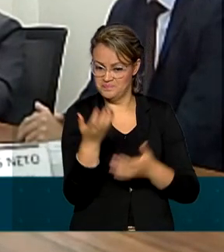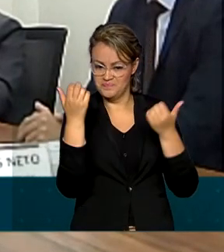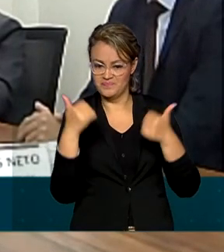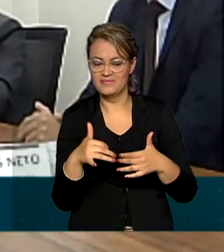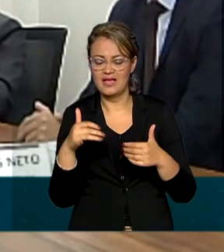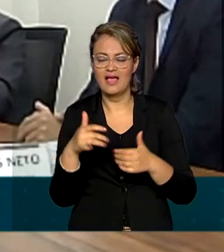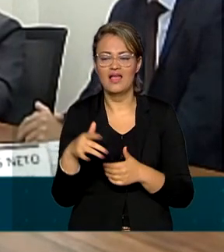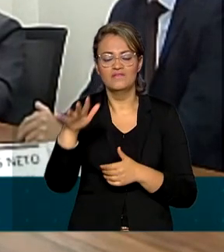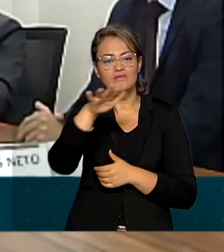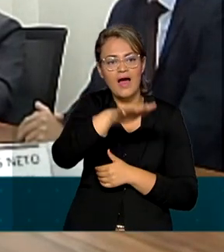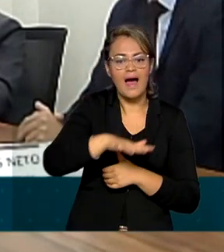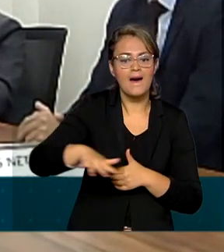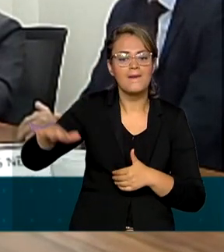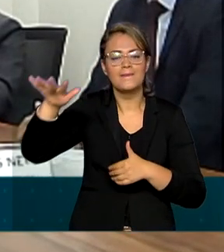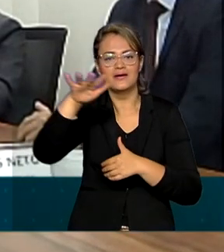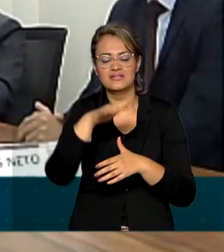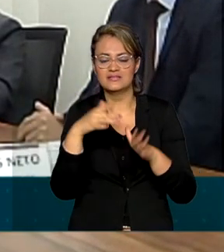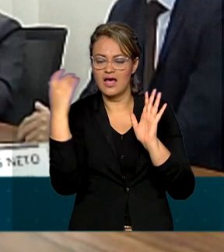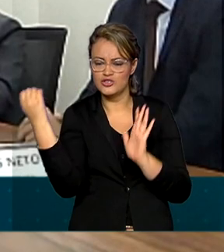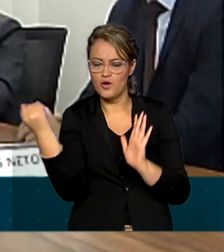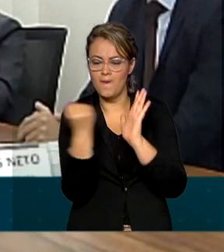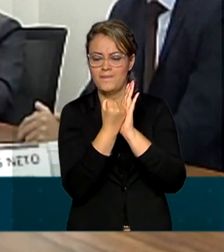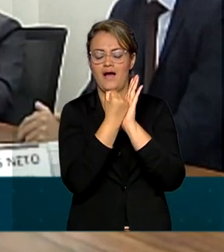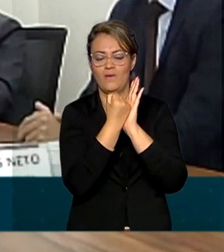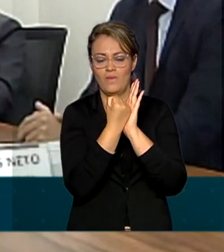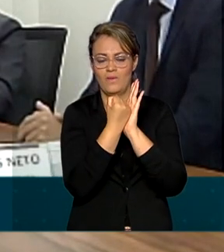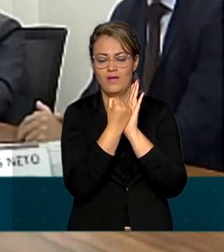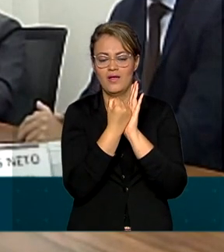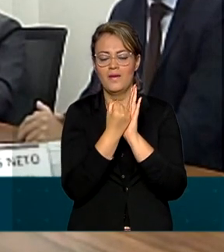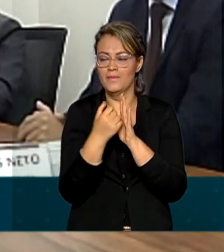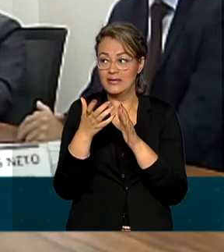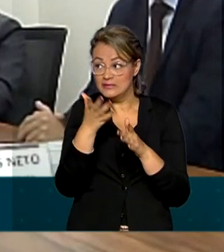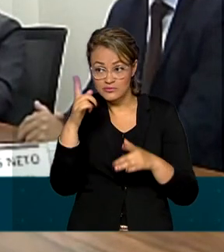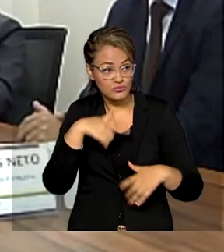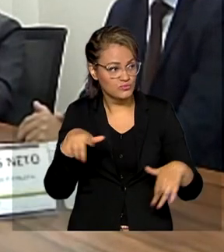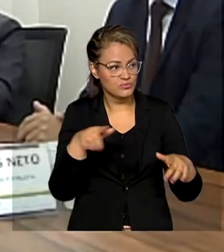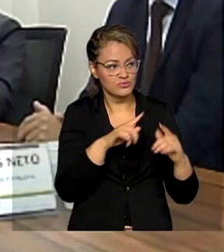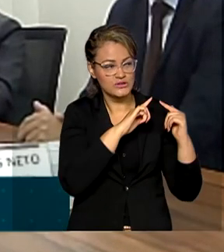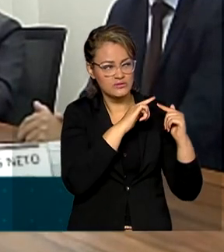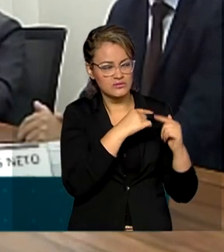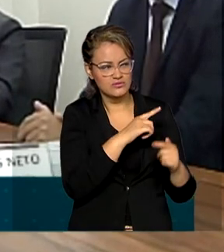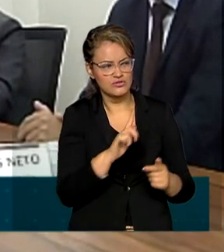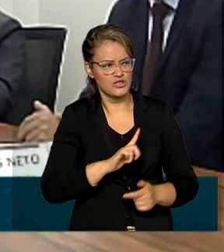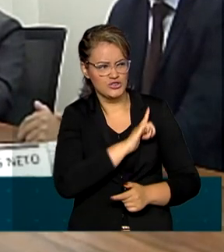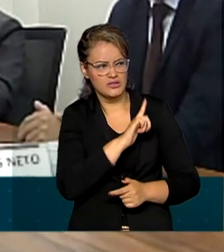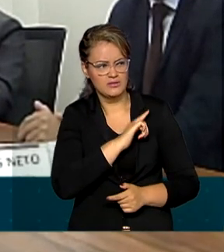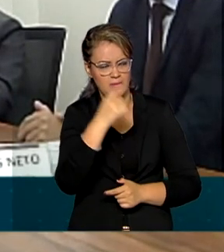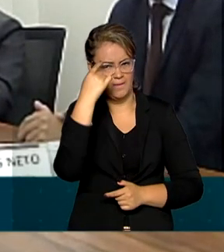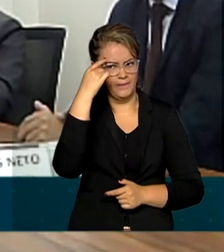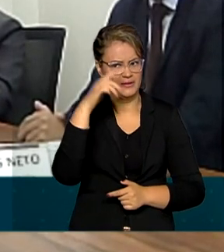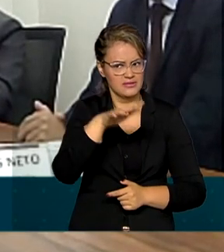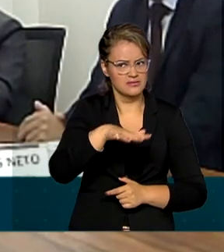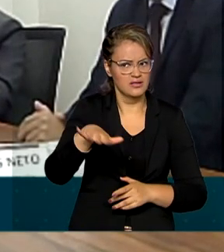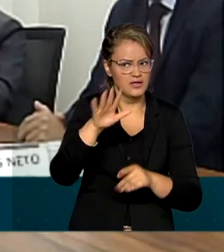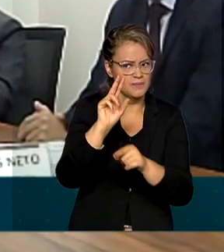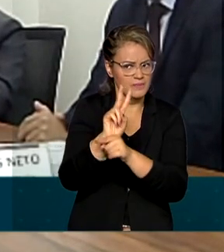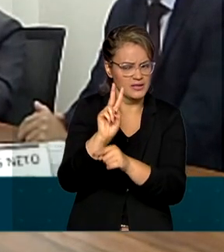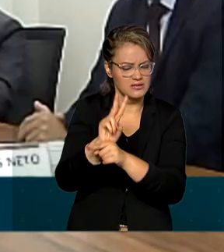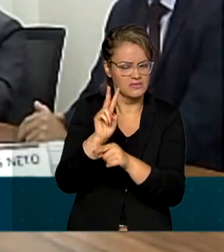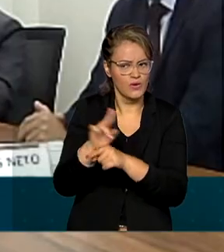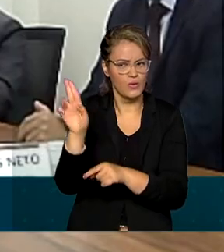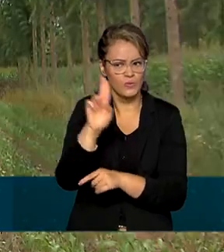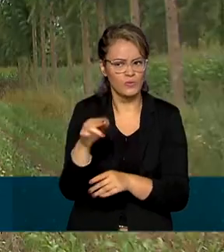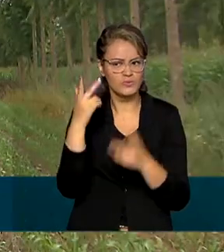como marco conceitual, estimulando a gestão integrada das propriedades rurais e o uso eficiente dos